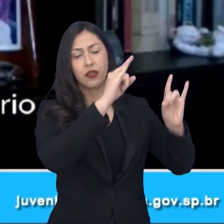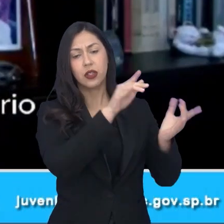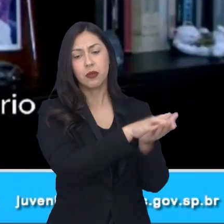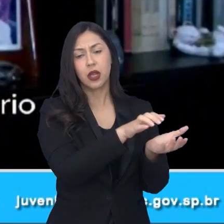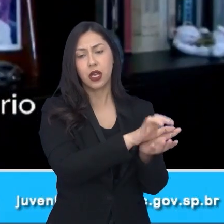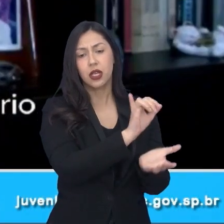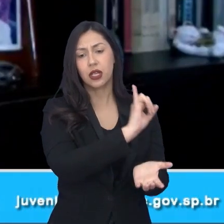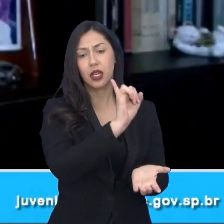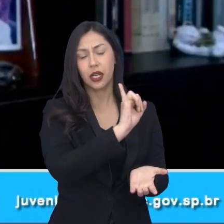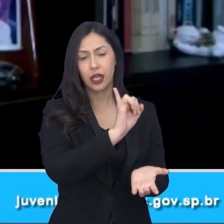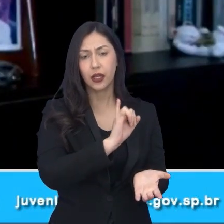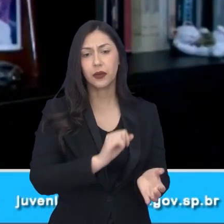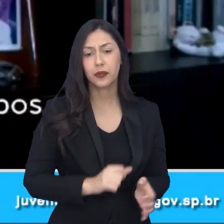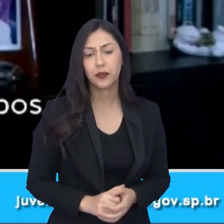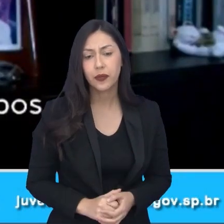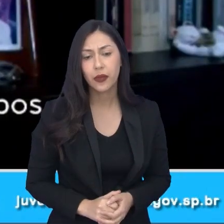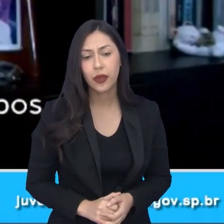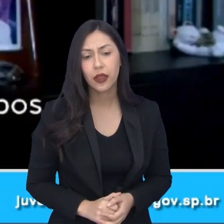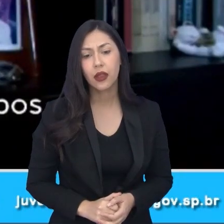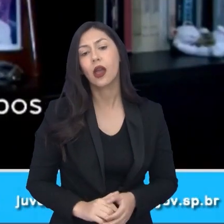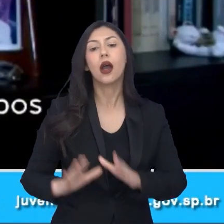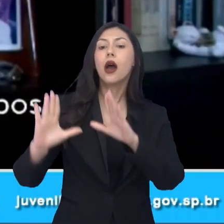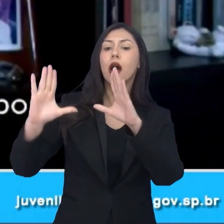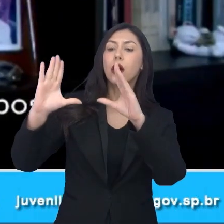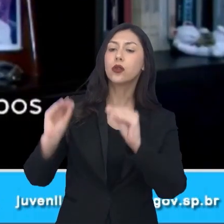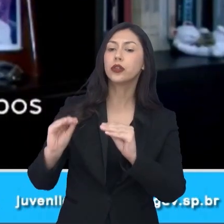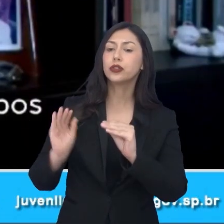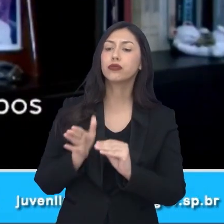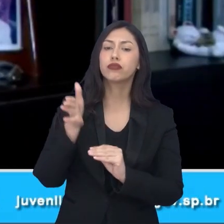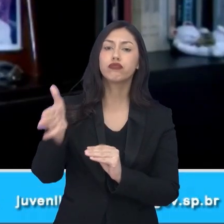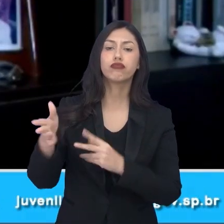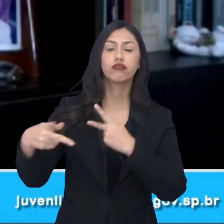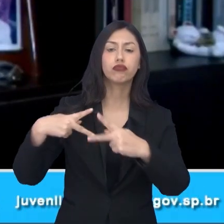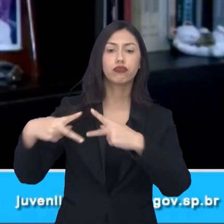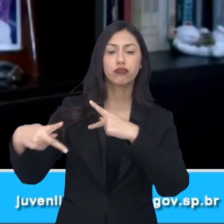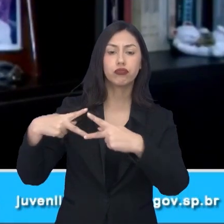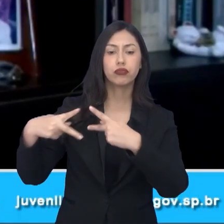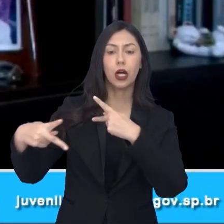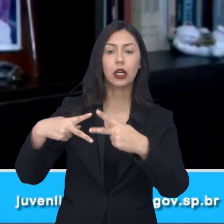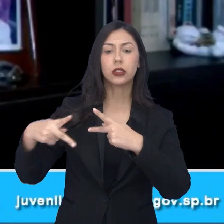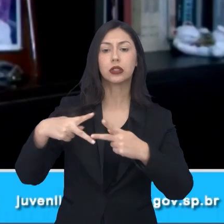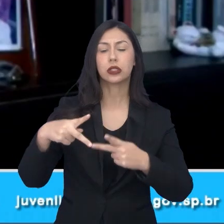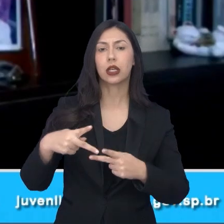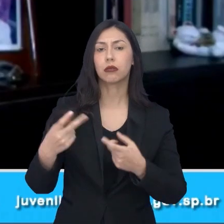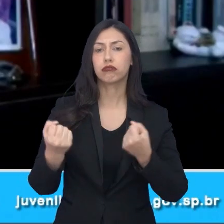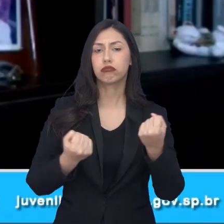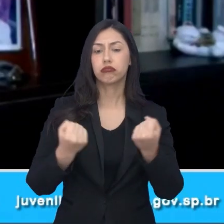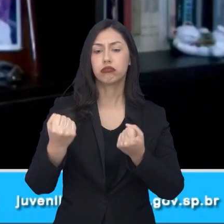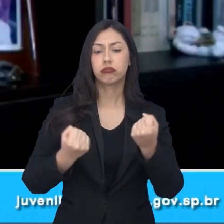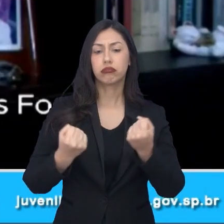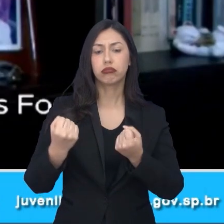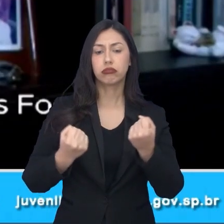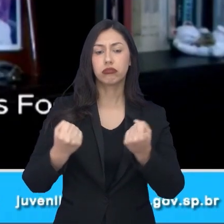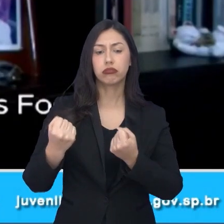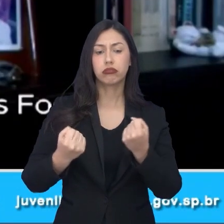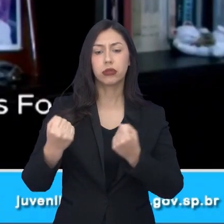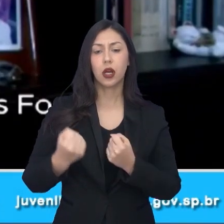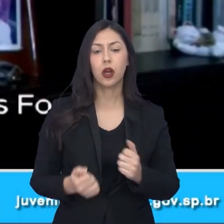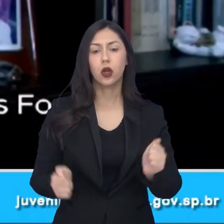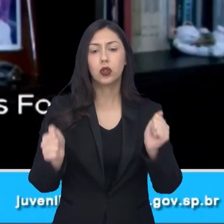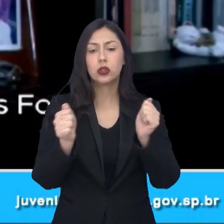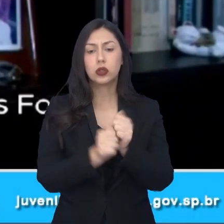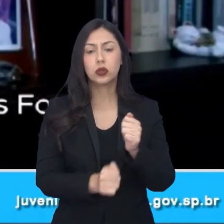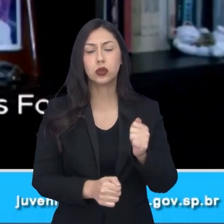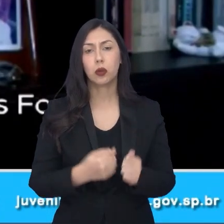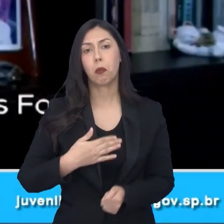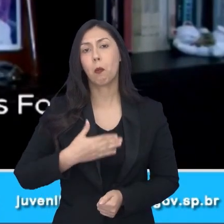como escriturário. E à noite havia para São José dos Campos. Nós íamos de automóvel. Vinha junto comigo